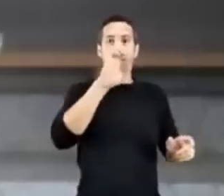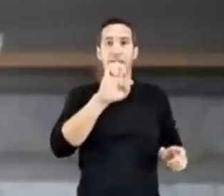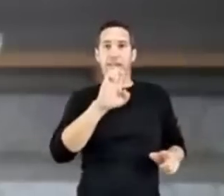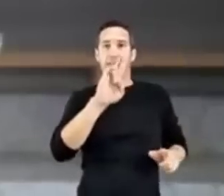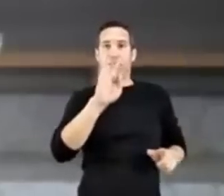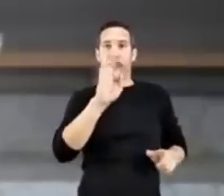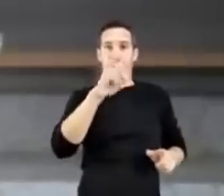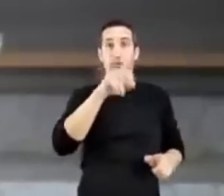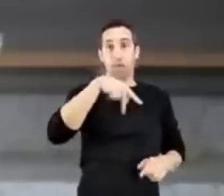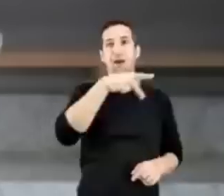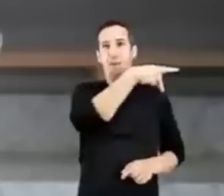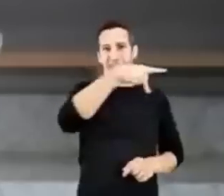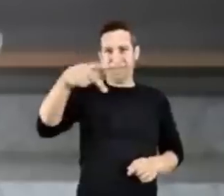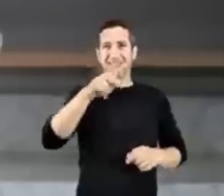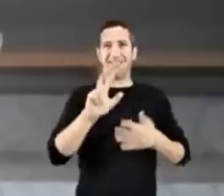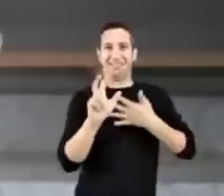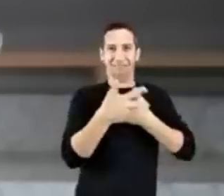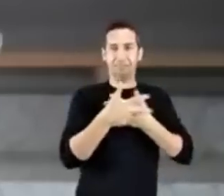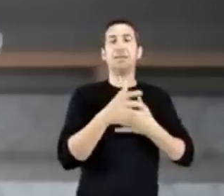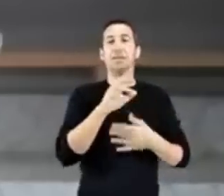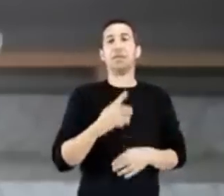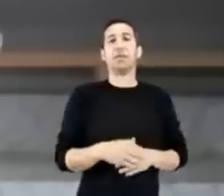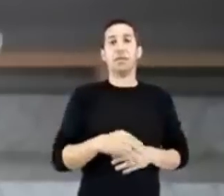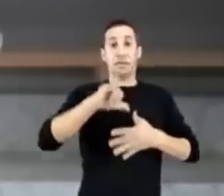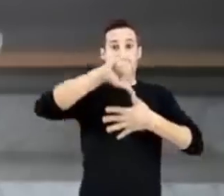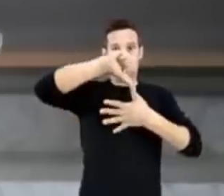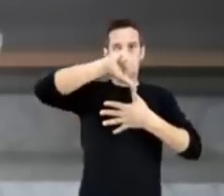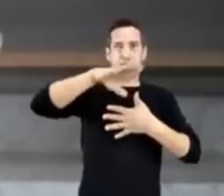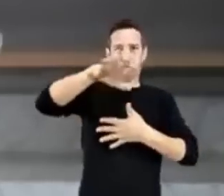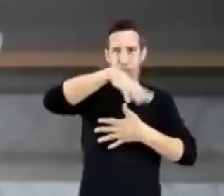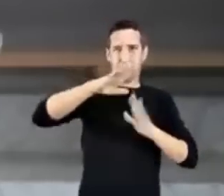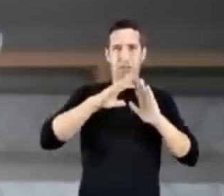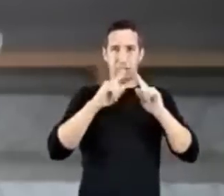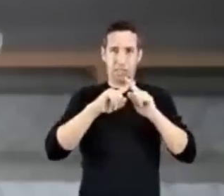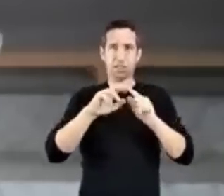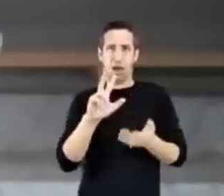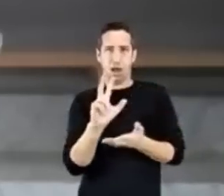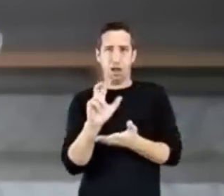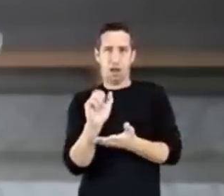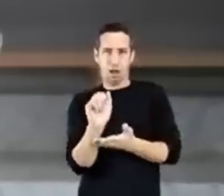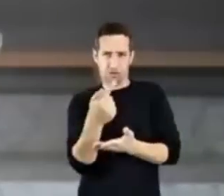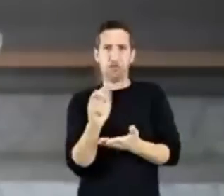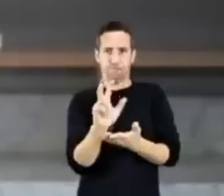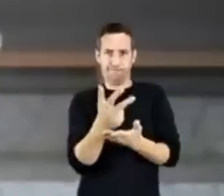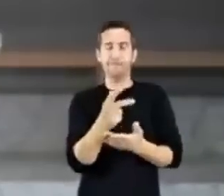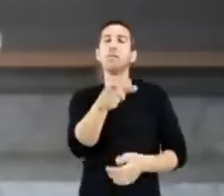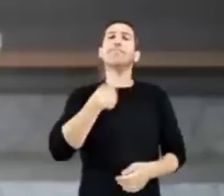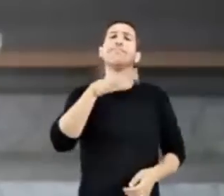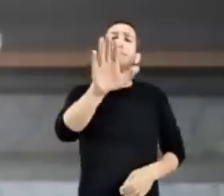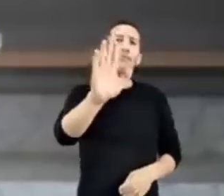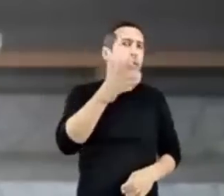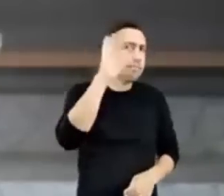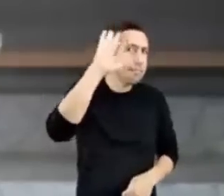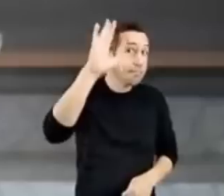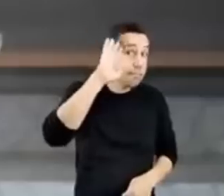mensagem dele e a gente tava pensando assim junto meditando Você já parou para pensar que um